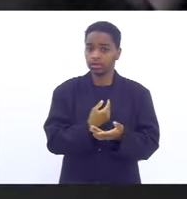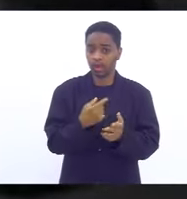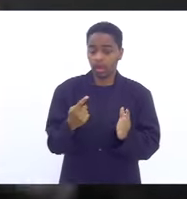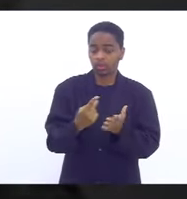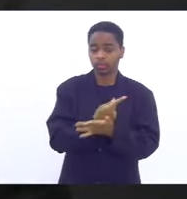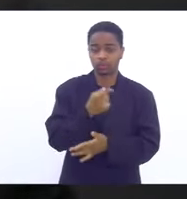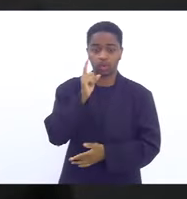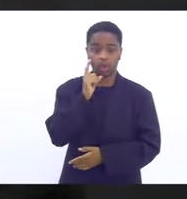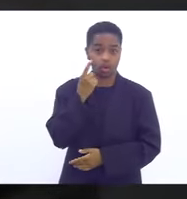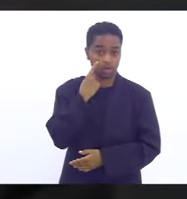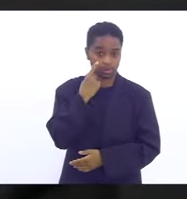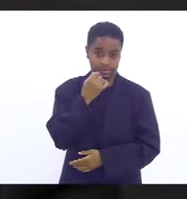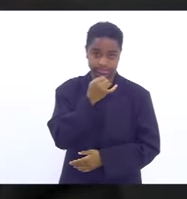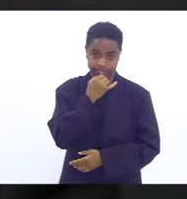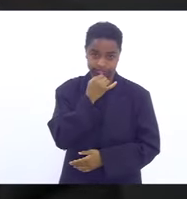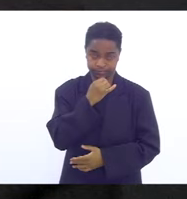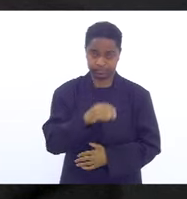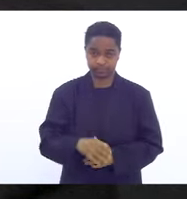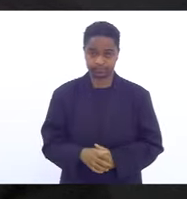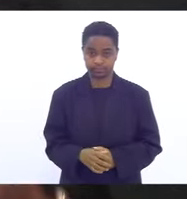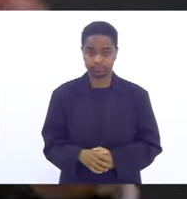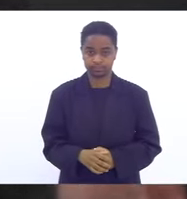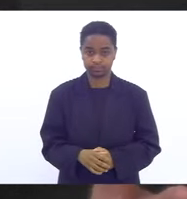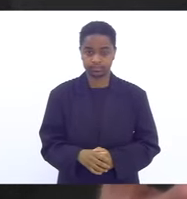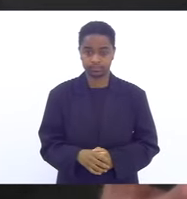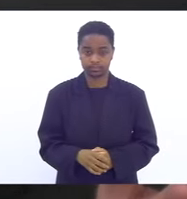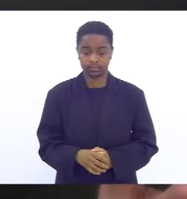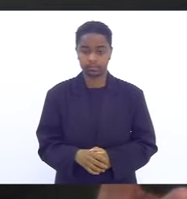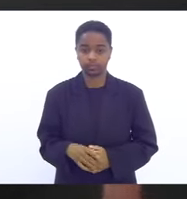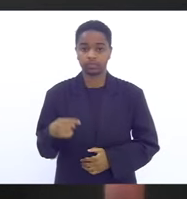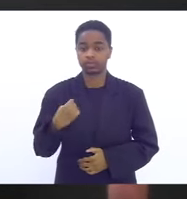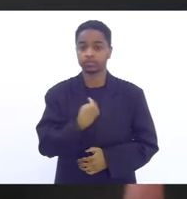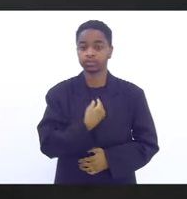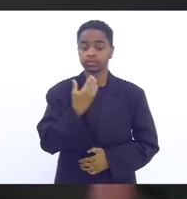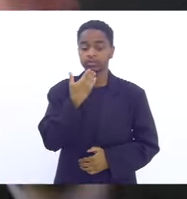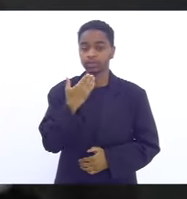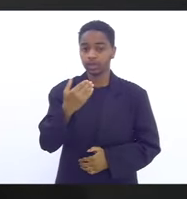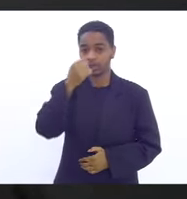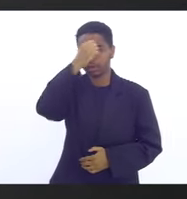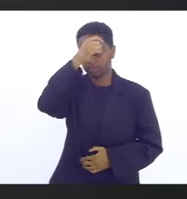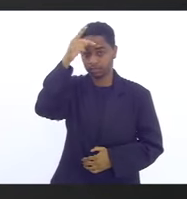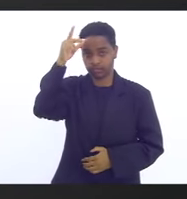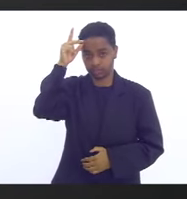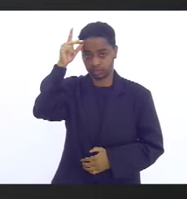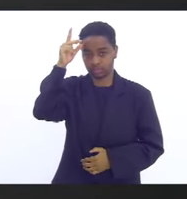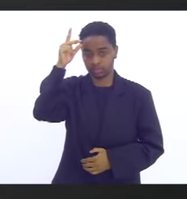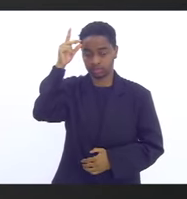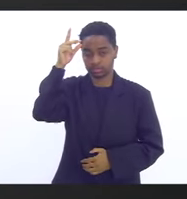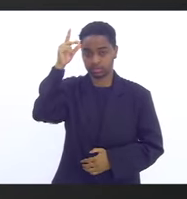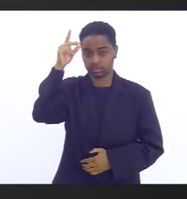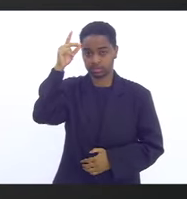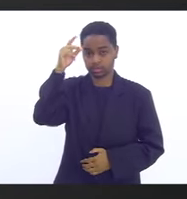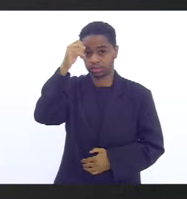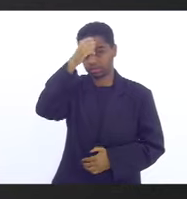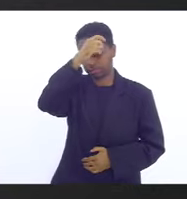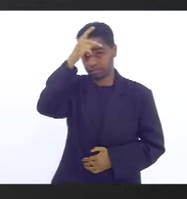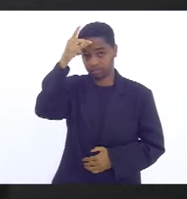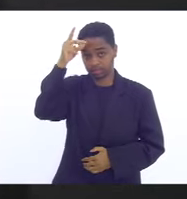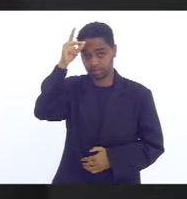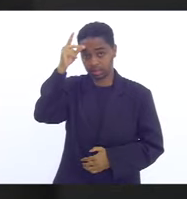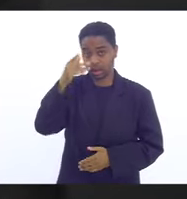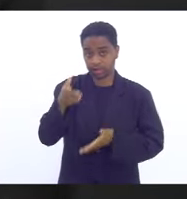Vamos dar um exemplo de novo. Quando pedimos à prefeitura nos concede